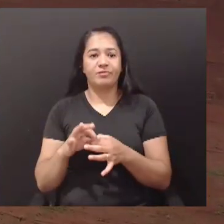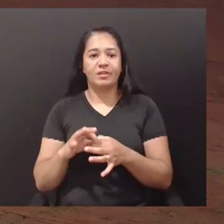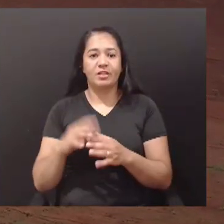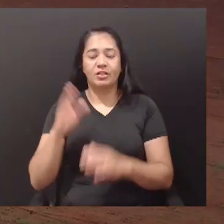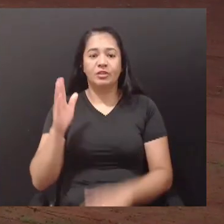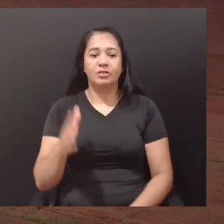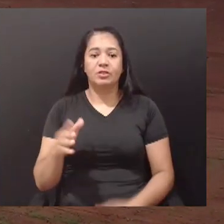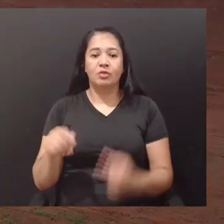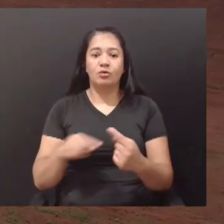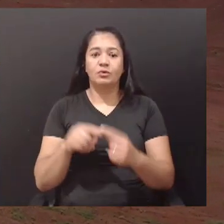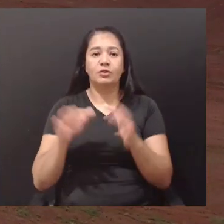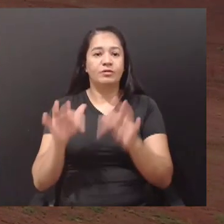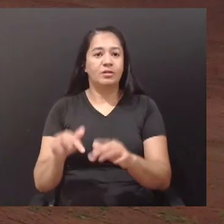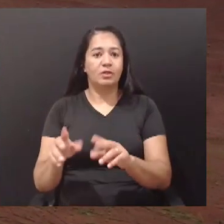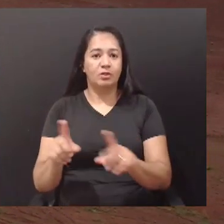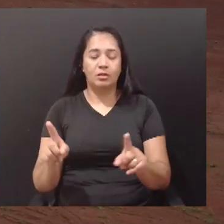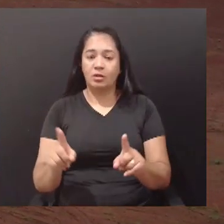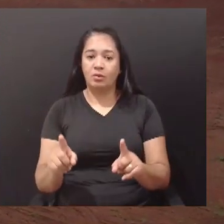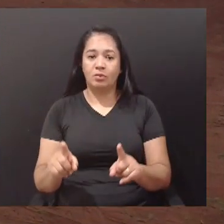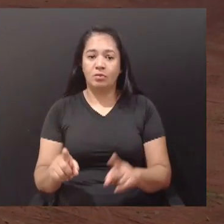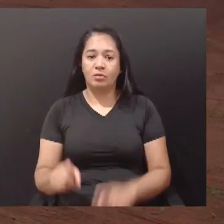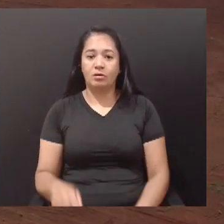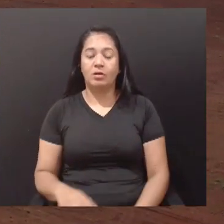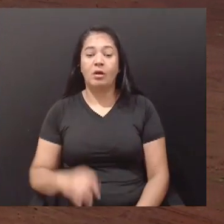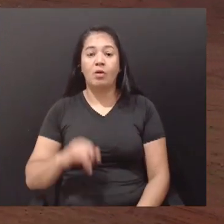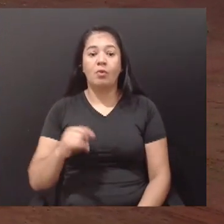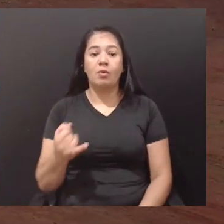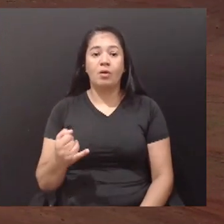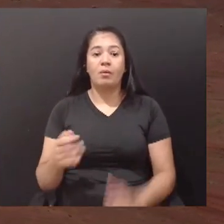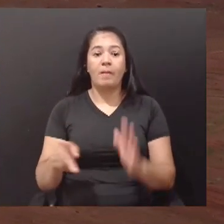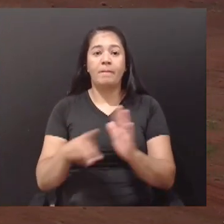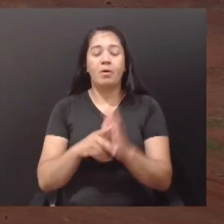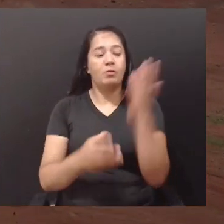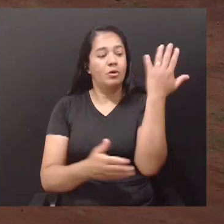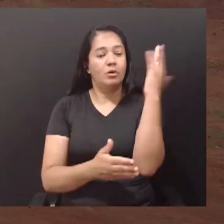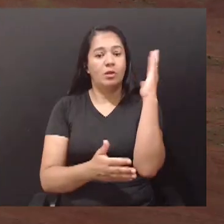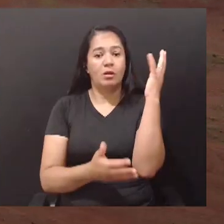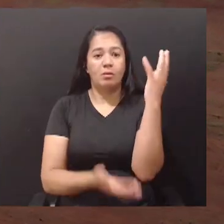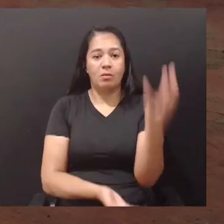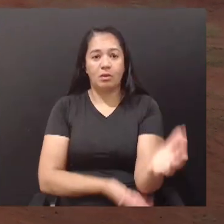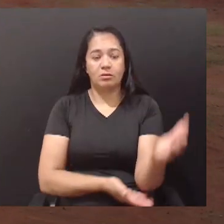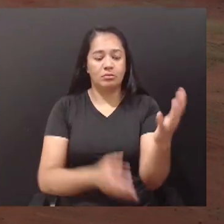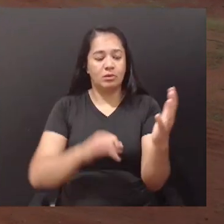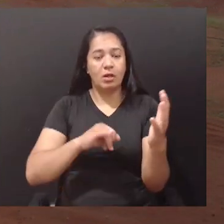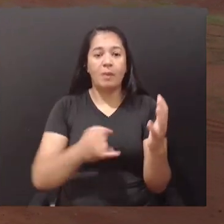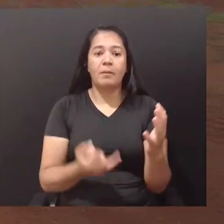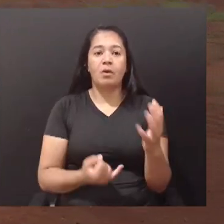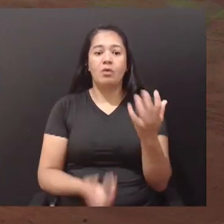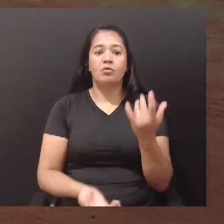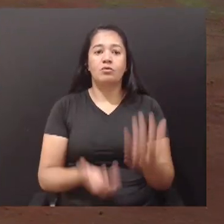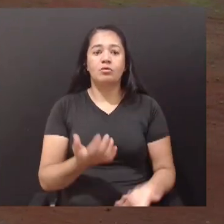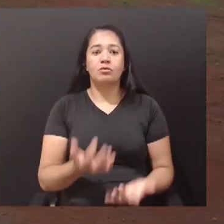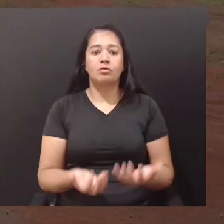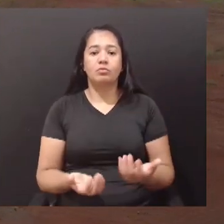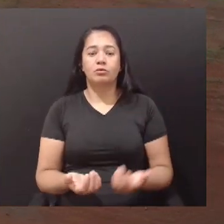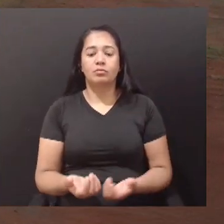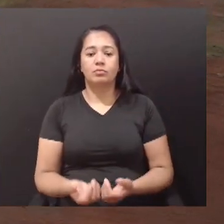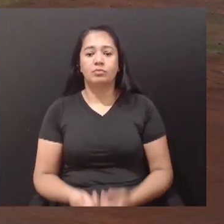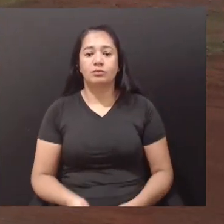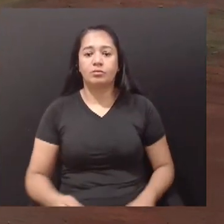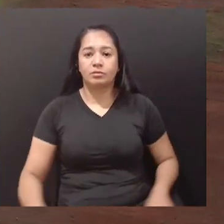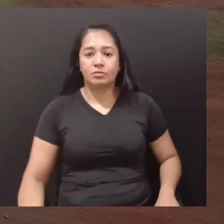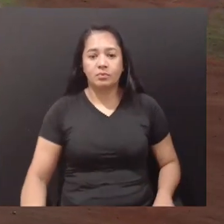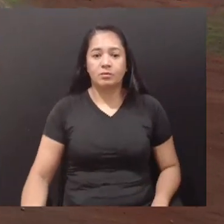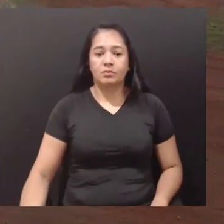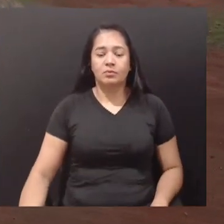objetivo final de uso daquela área. É o aproveitamento da madeira, derruba-se a floresta, queima-se um carbono que estava